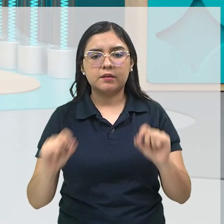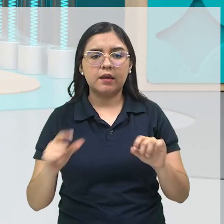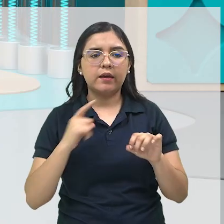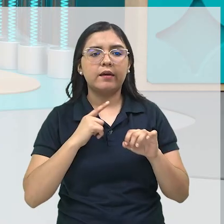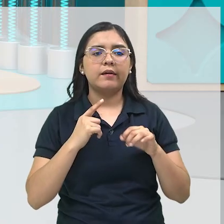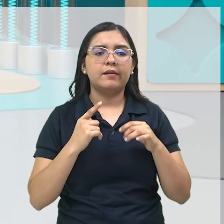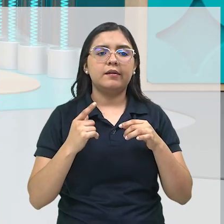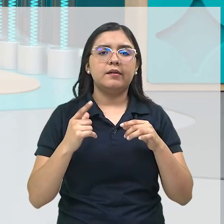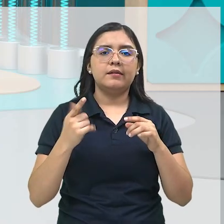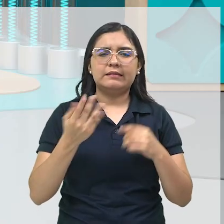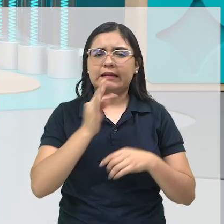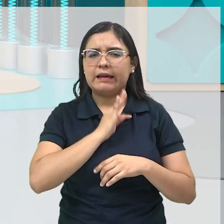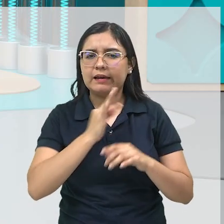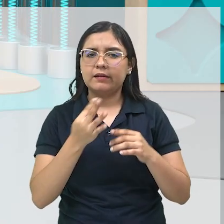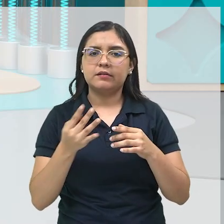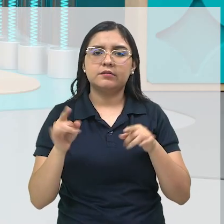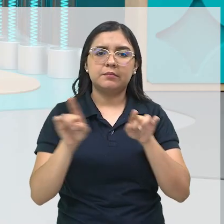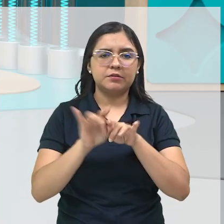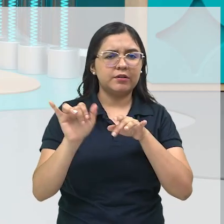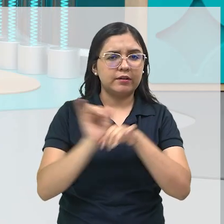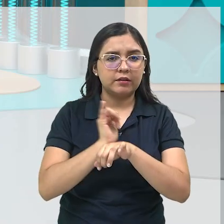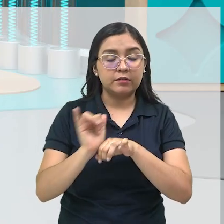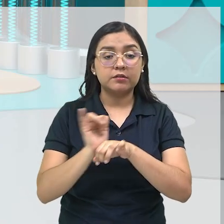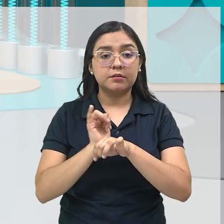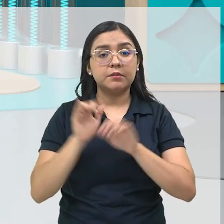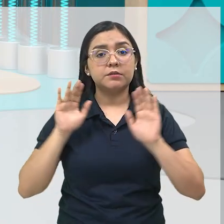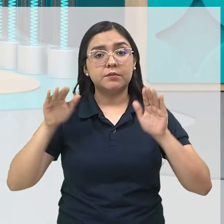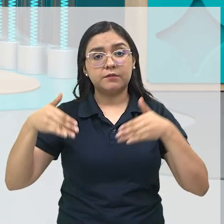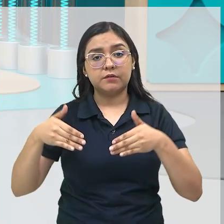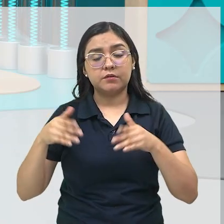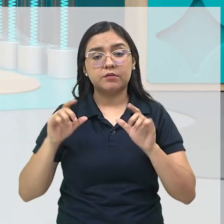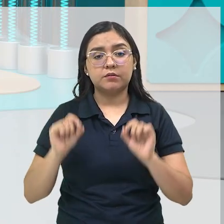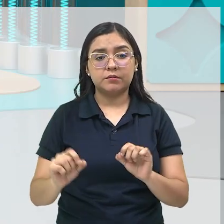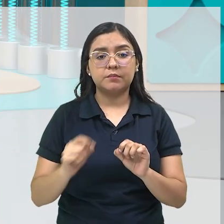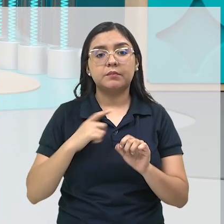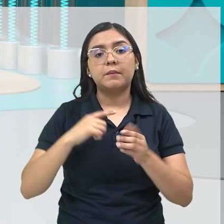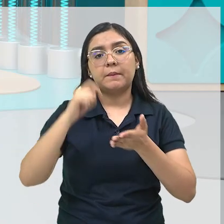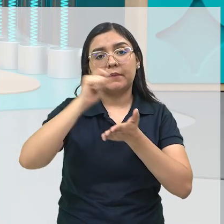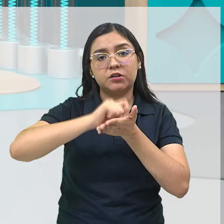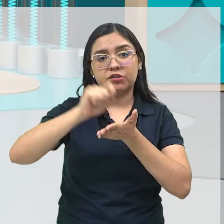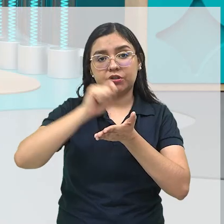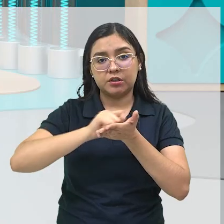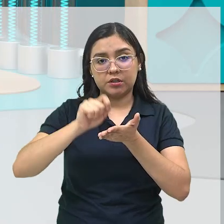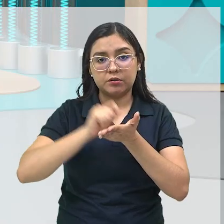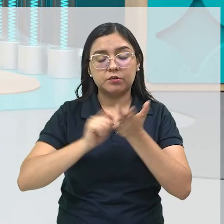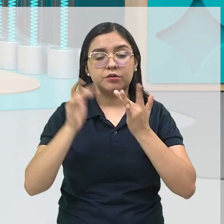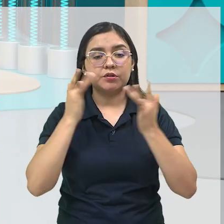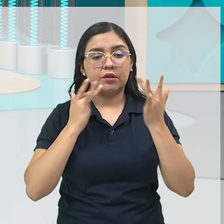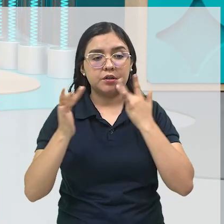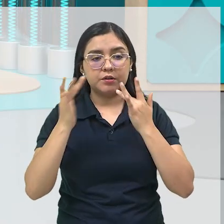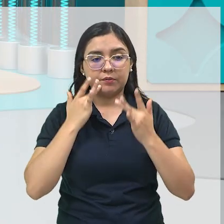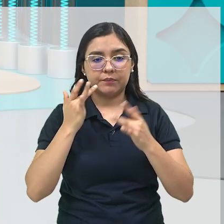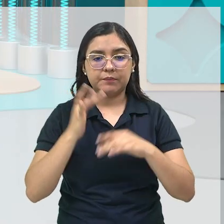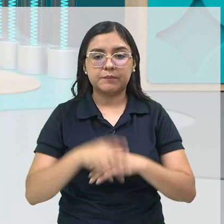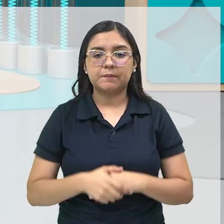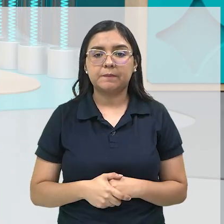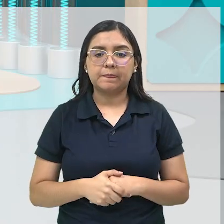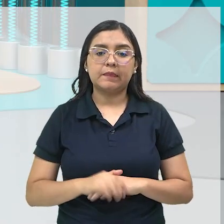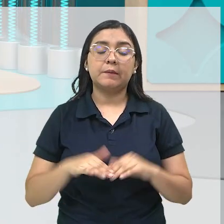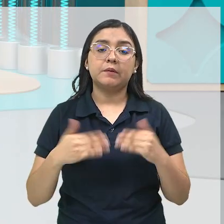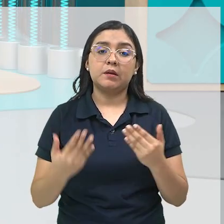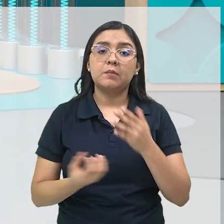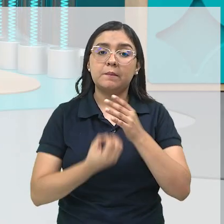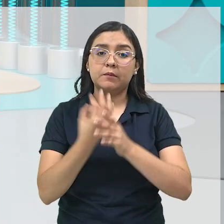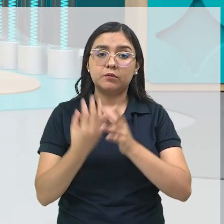técnicas. E aqui vamos perceber técnicas também específicas para a escrita do teatro. Se estamos falando de uma